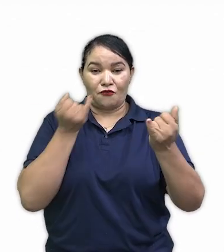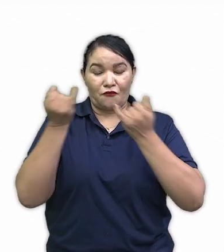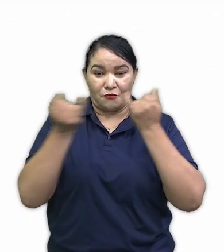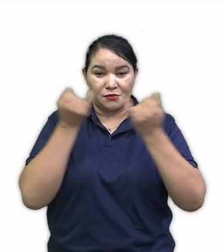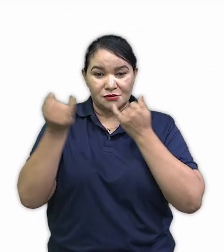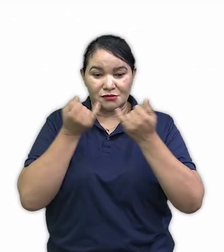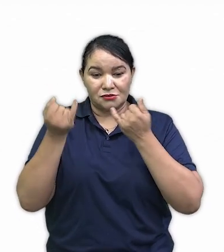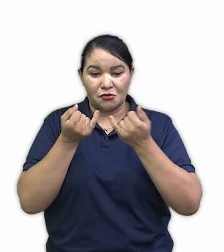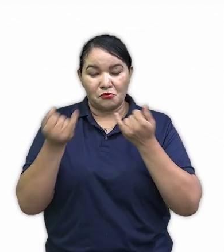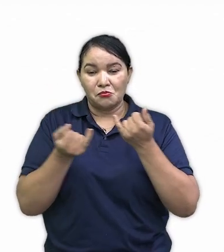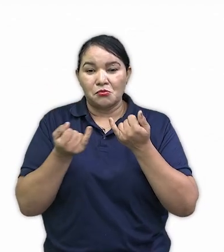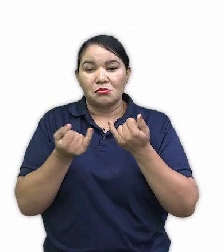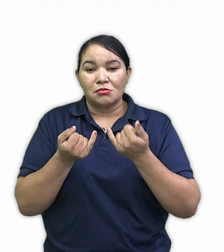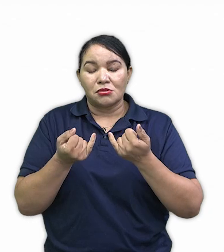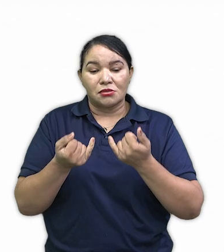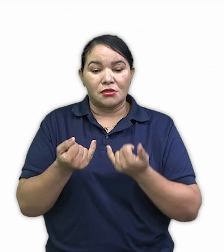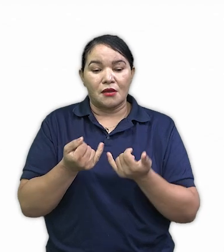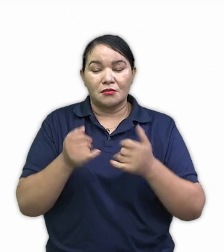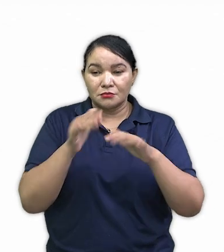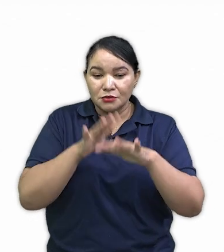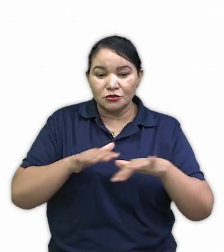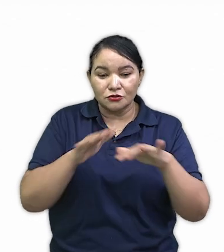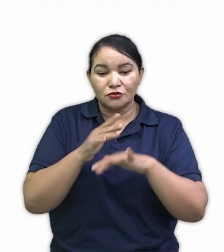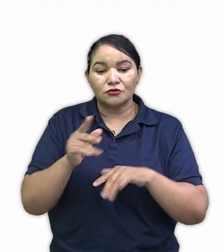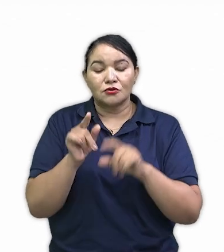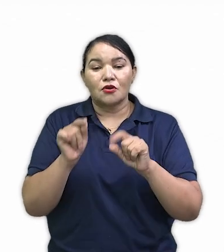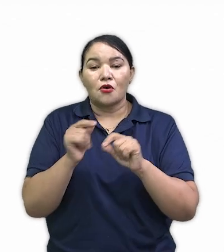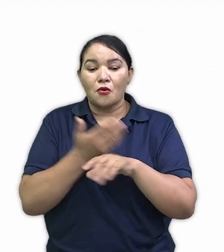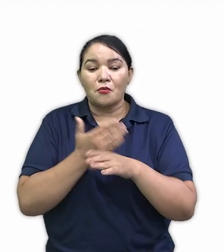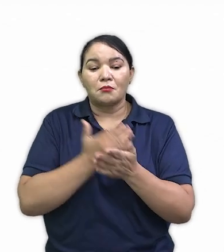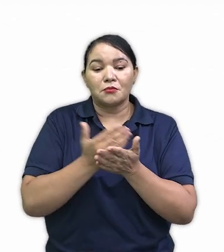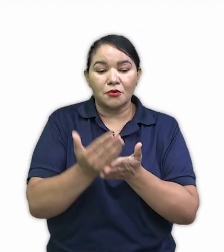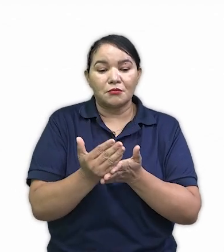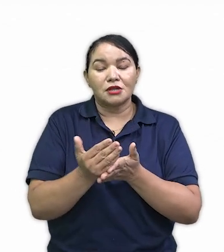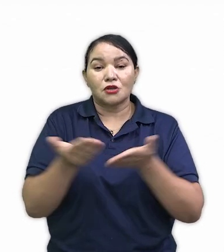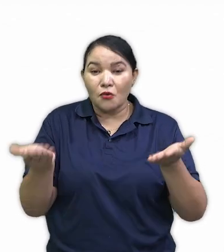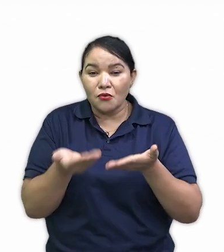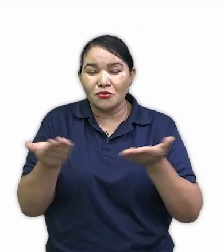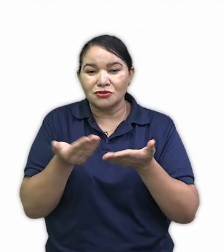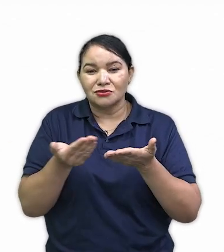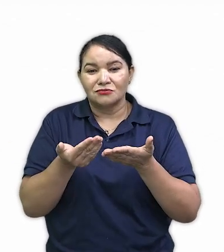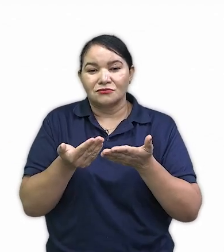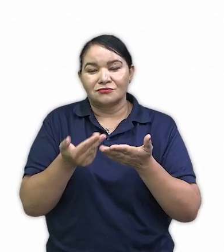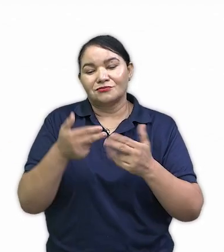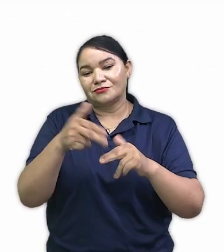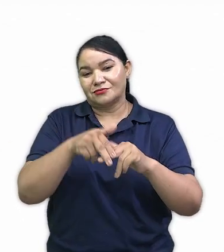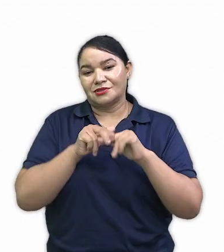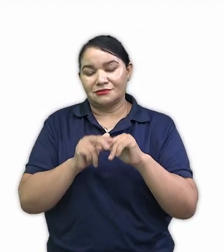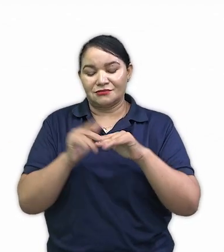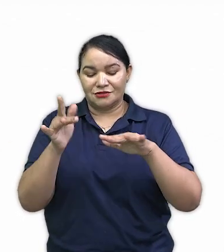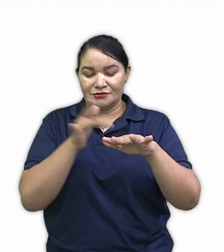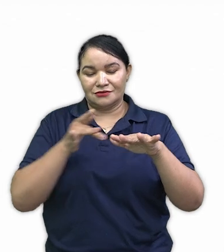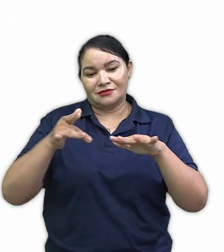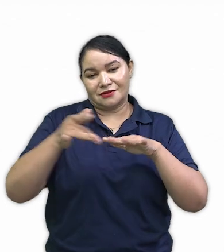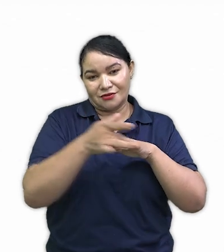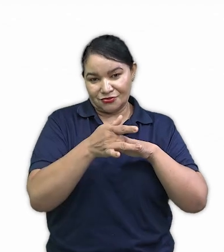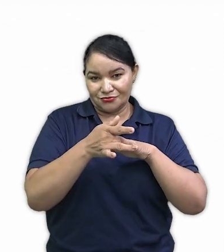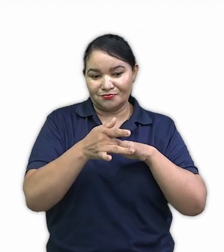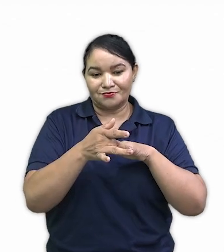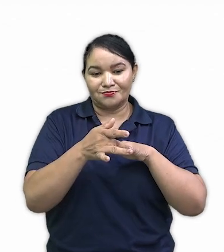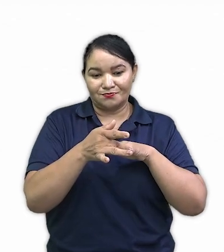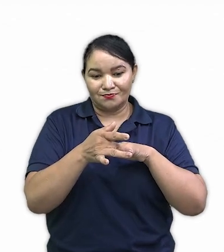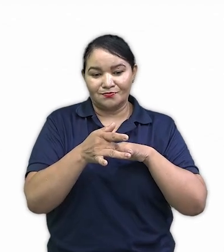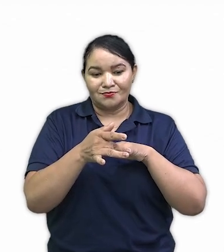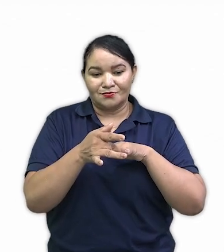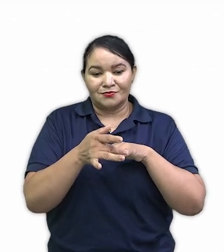de informações desse público, ele se dá sobretudo aonde, gente? Hoje, a partir das redes